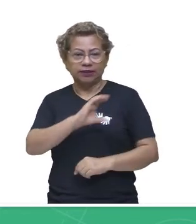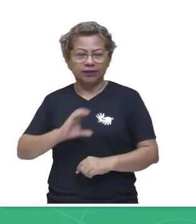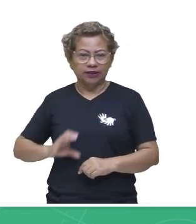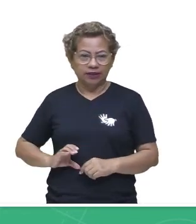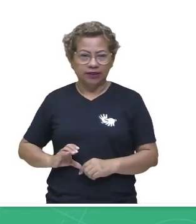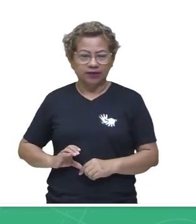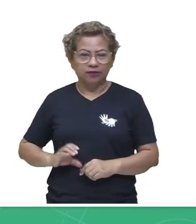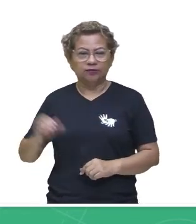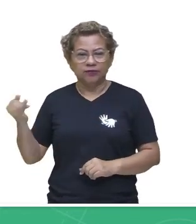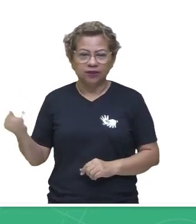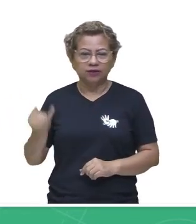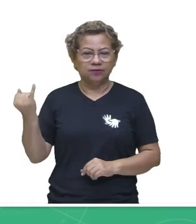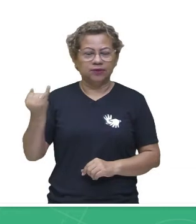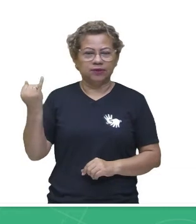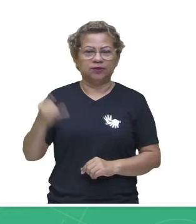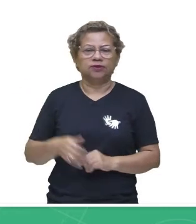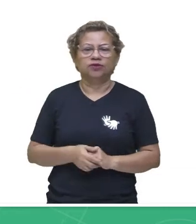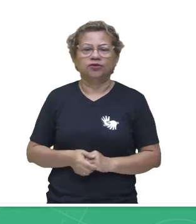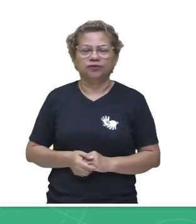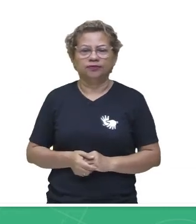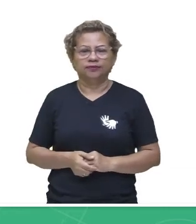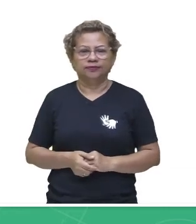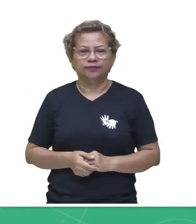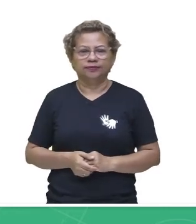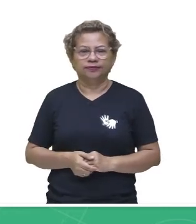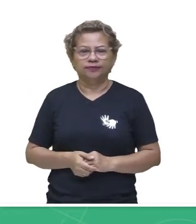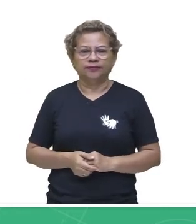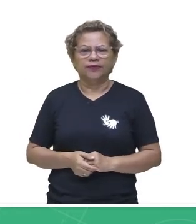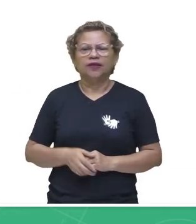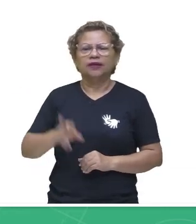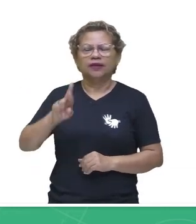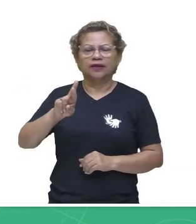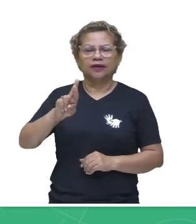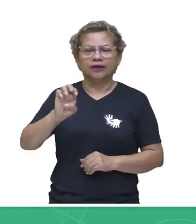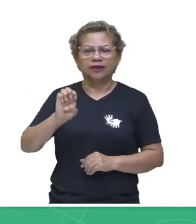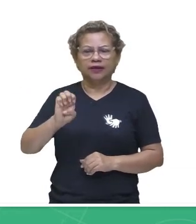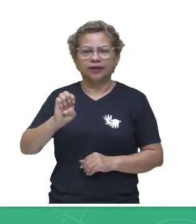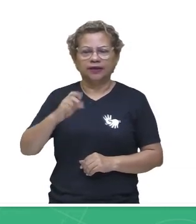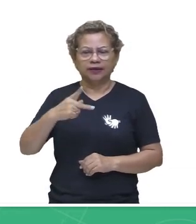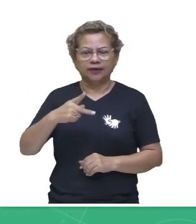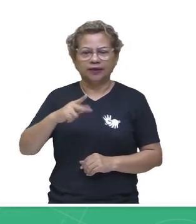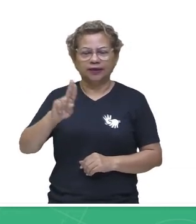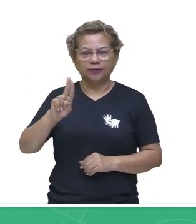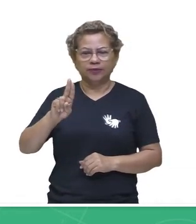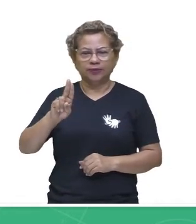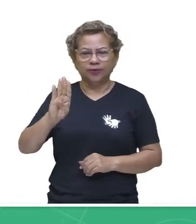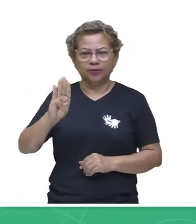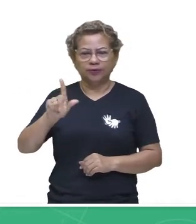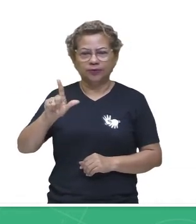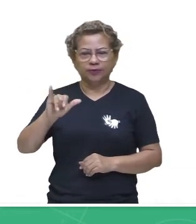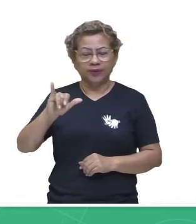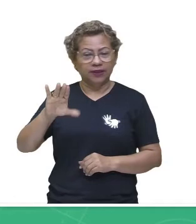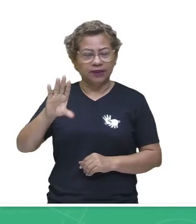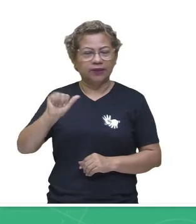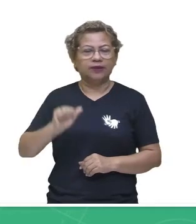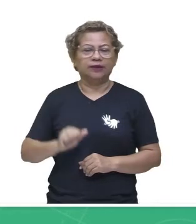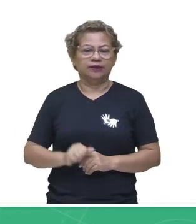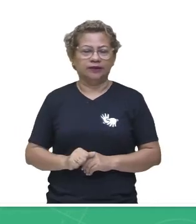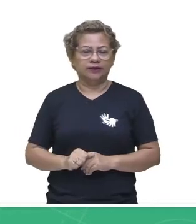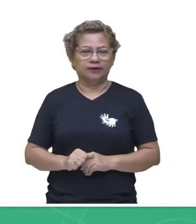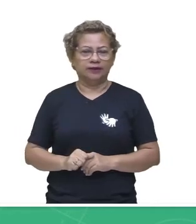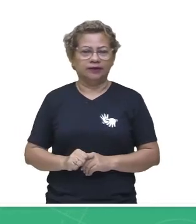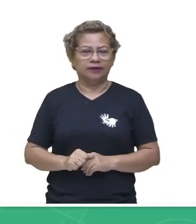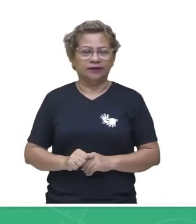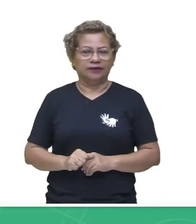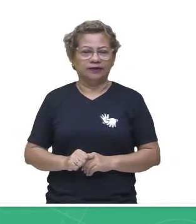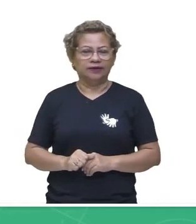oficial da República. Gente, quando vai surgir a República, certo? Nós vamos ter aí o surgimento do Estado laico,